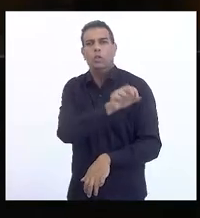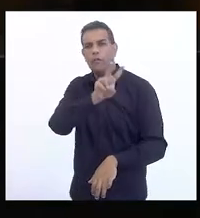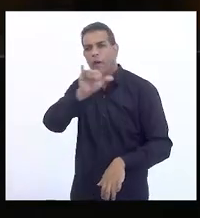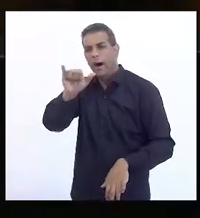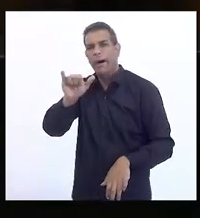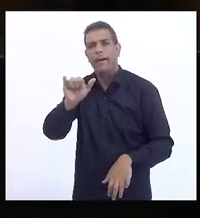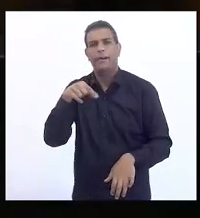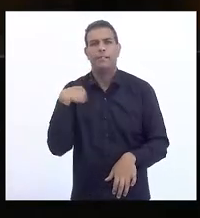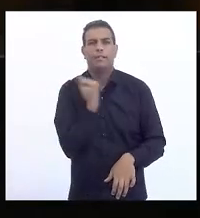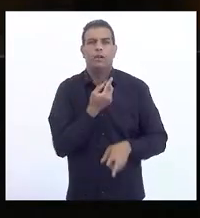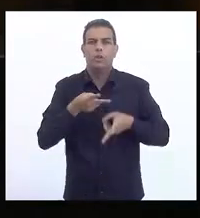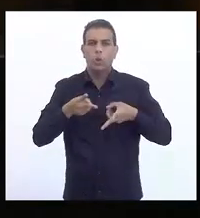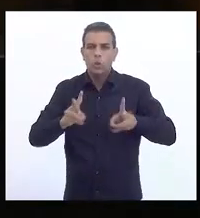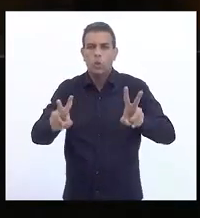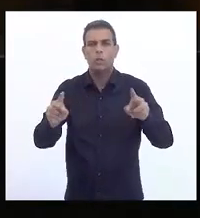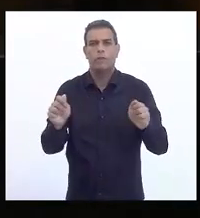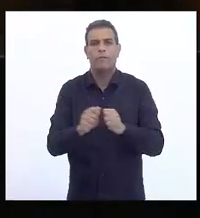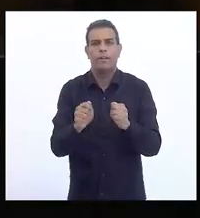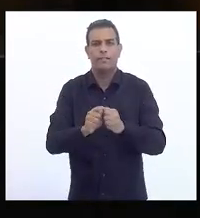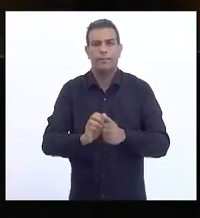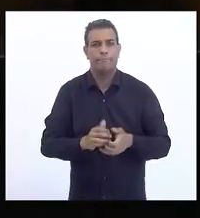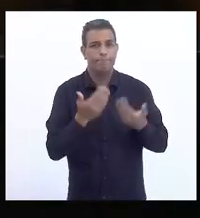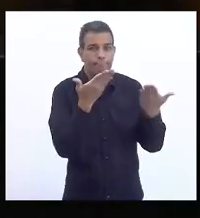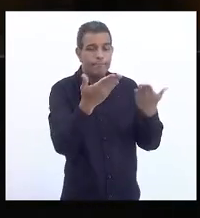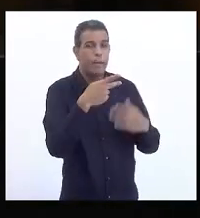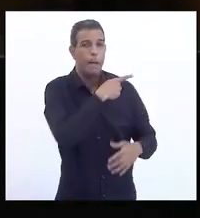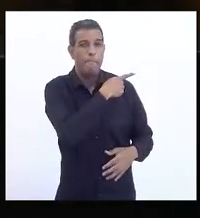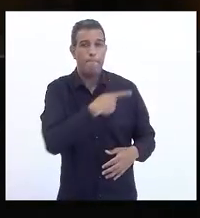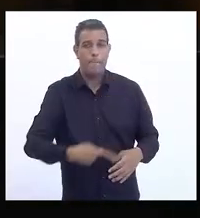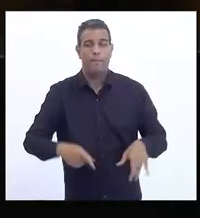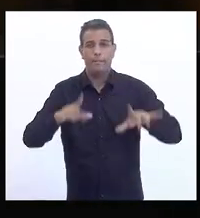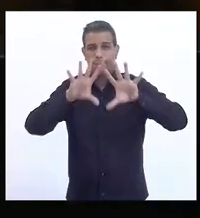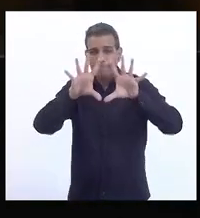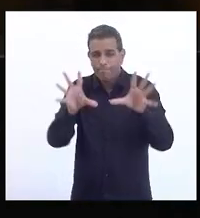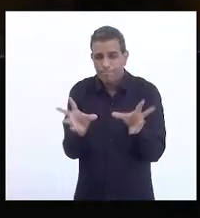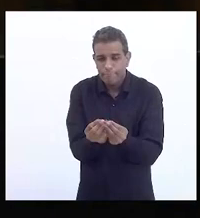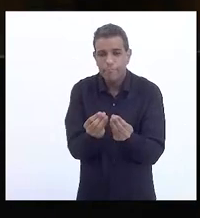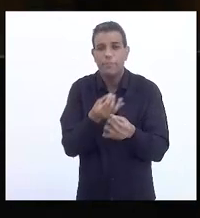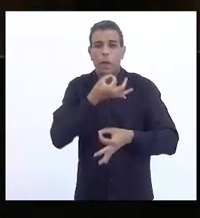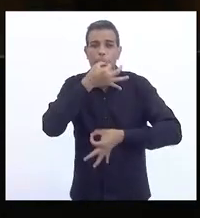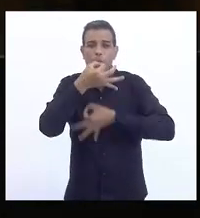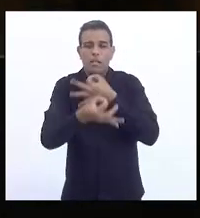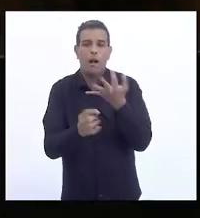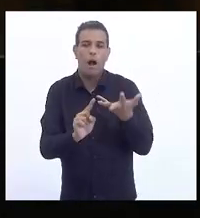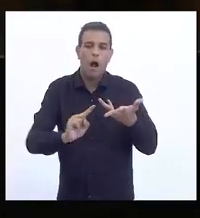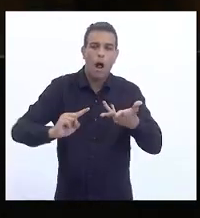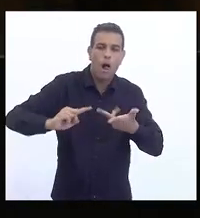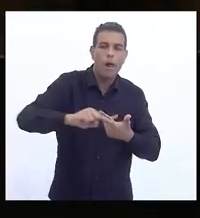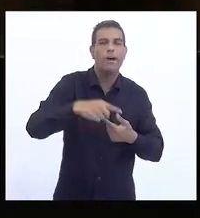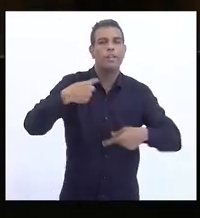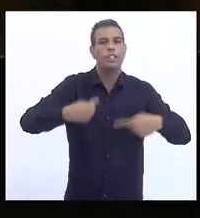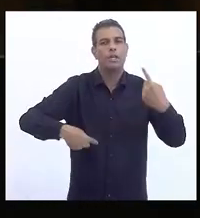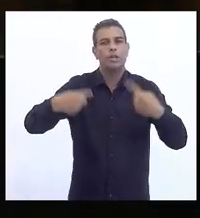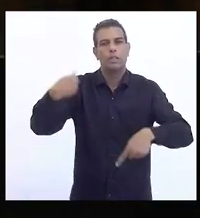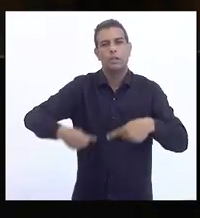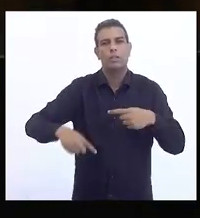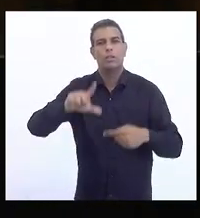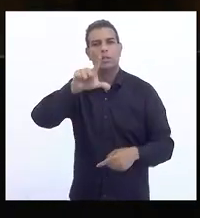E continuaremos a fazer. Então, senhora presidente, era para dizer que, debatendo a